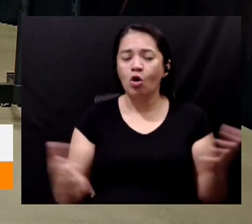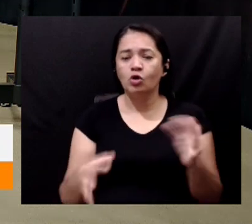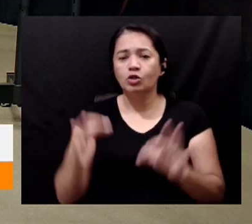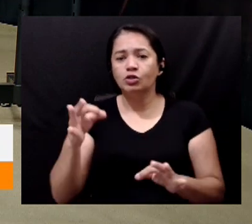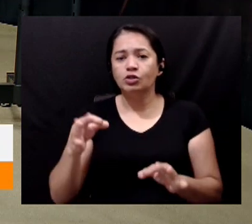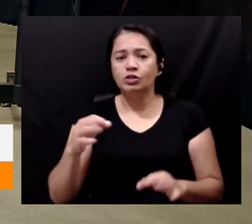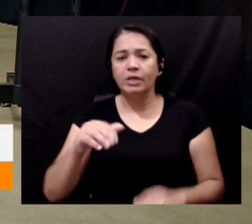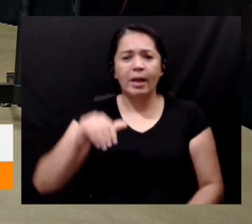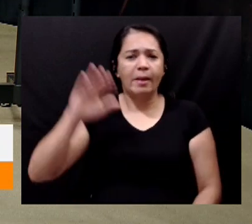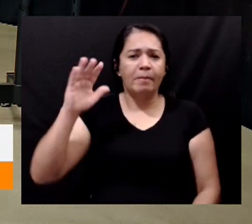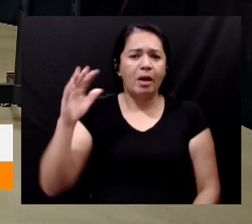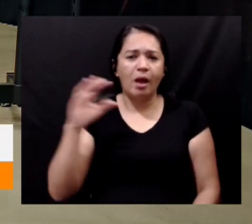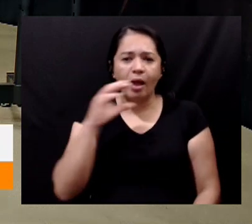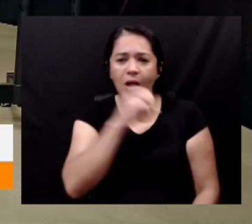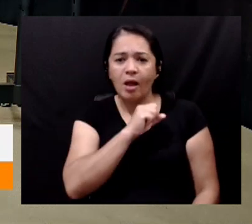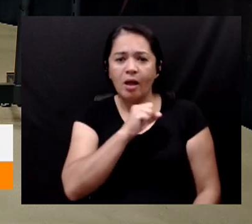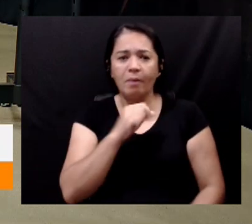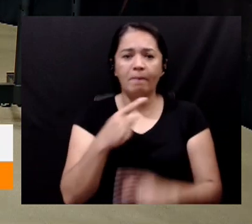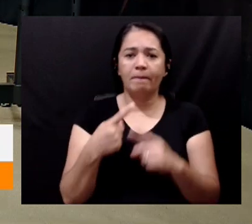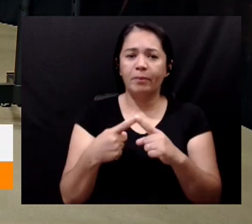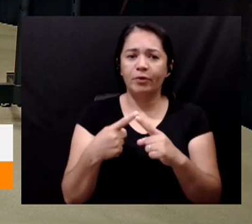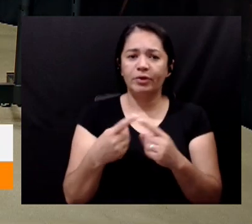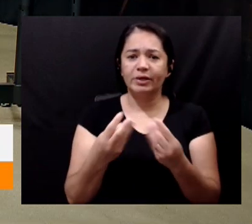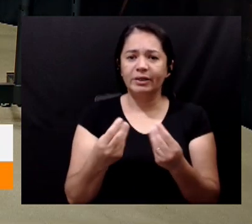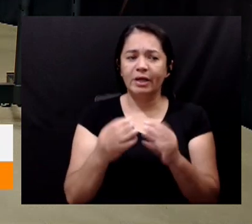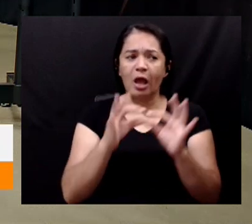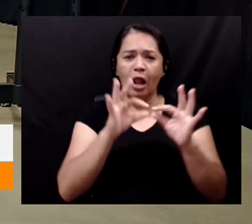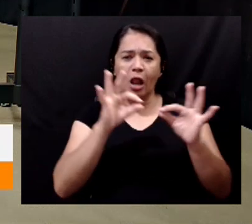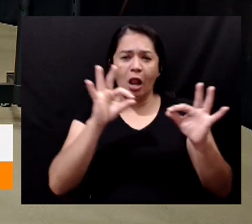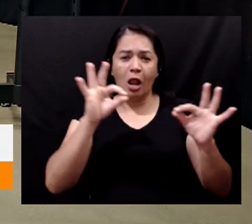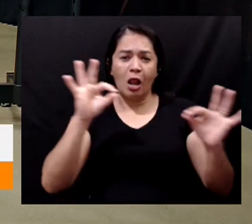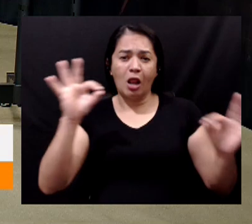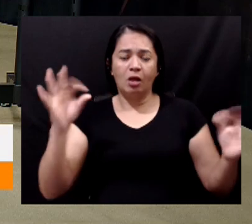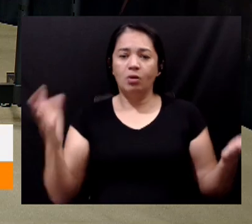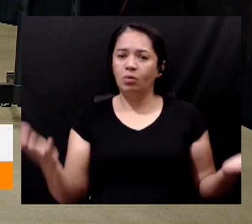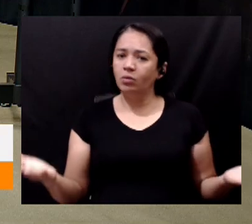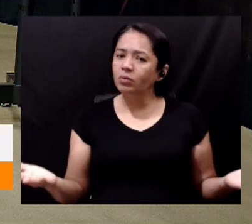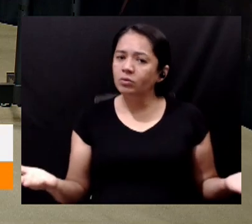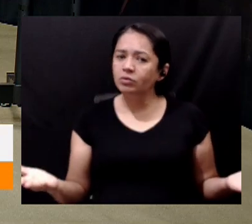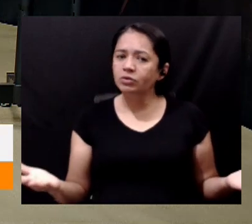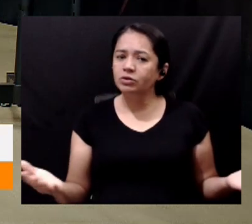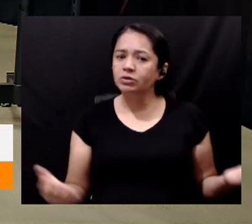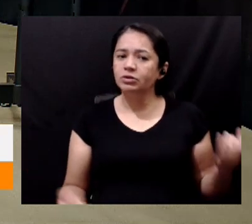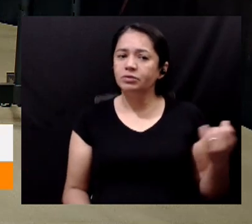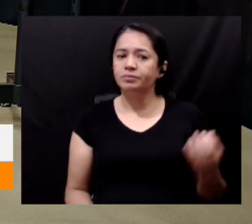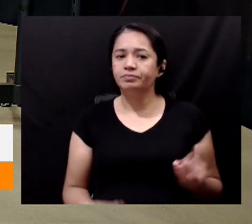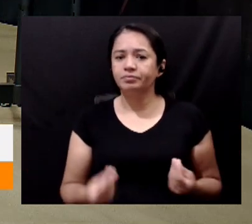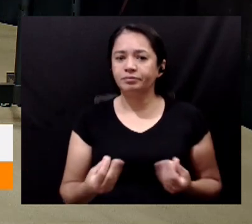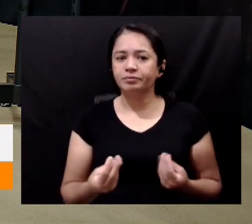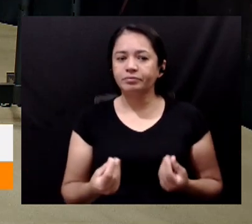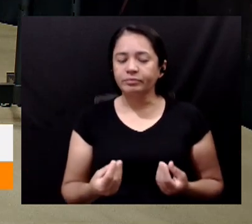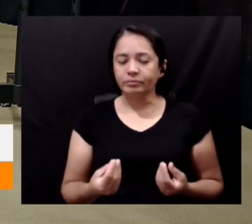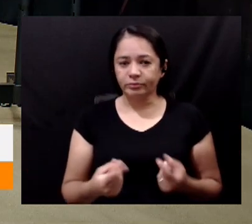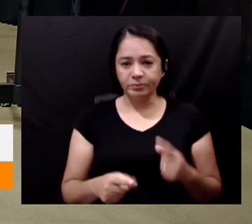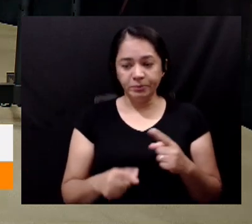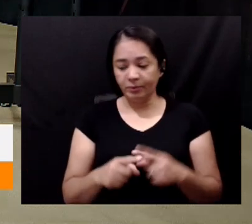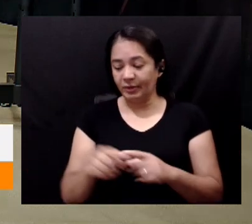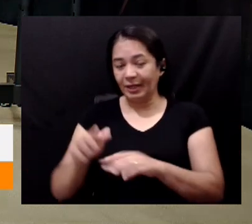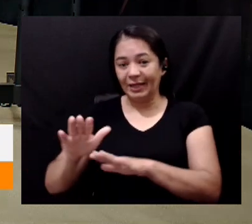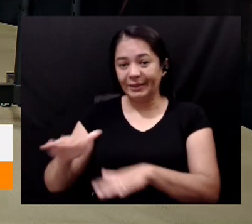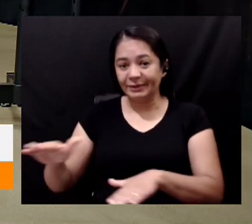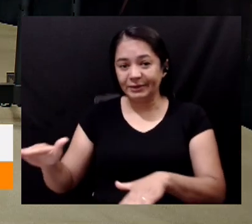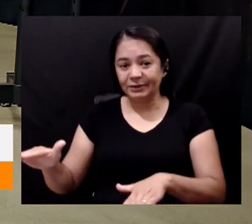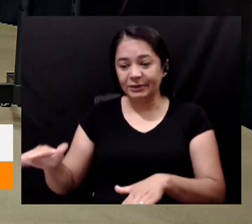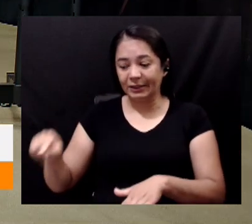porque é uma distância considerável, se a gente parar para pensar, da criança, do adolescente que está